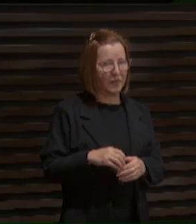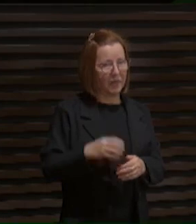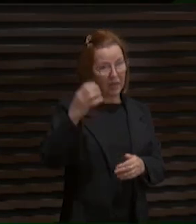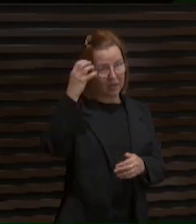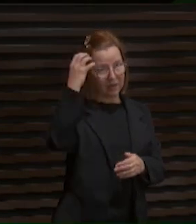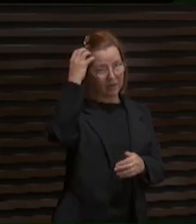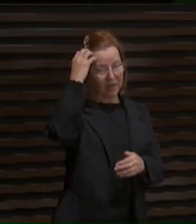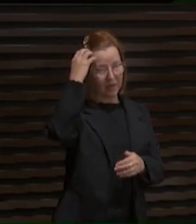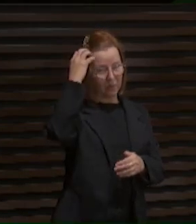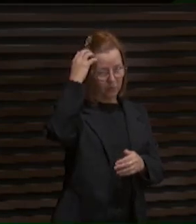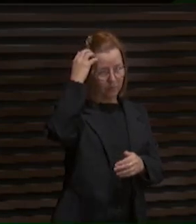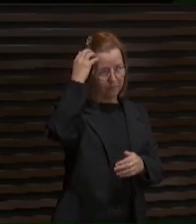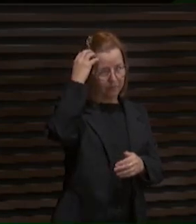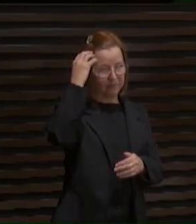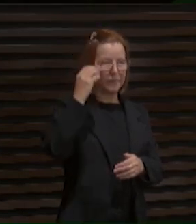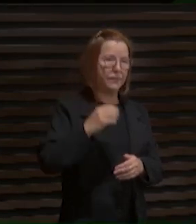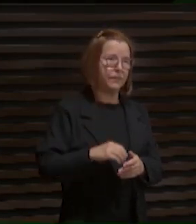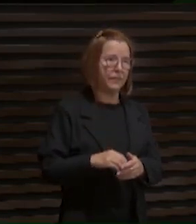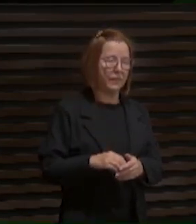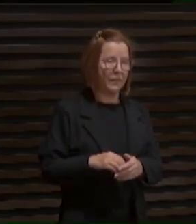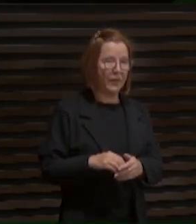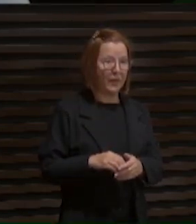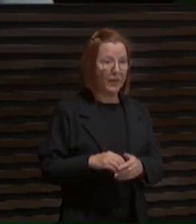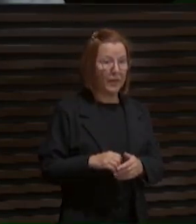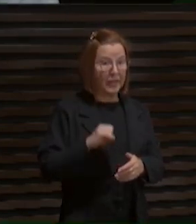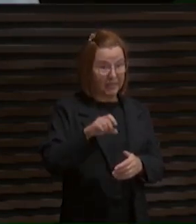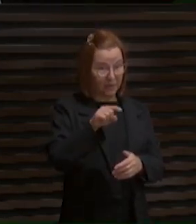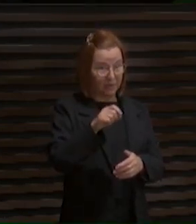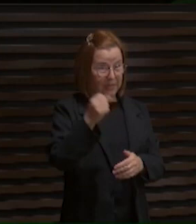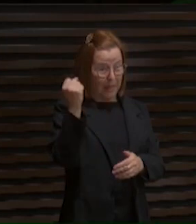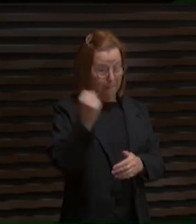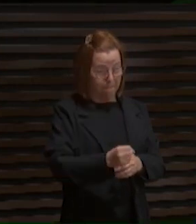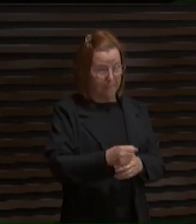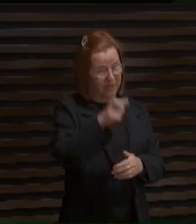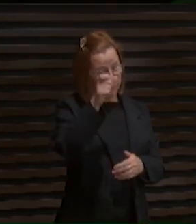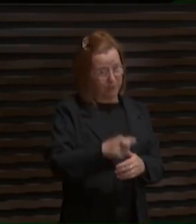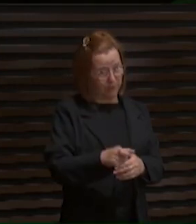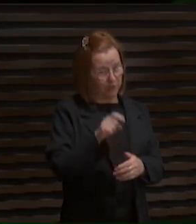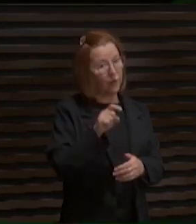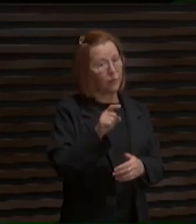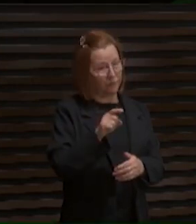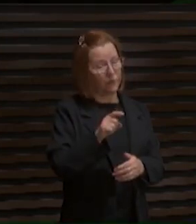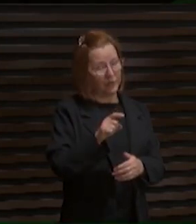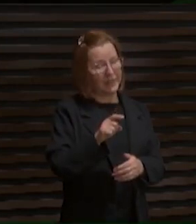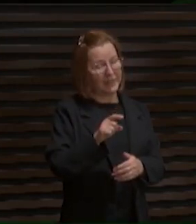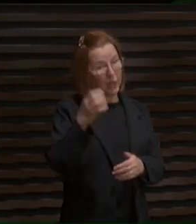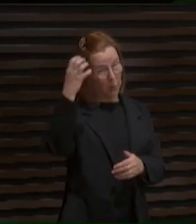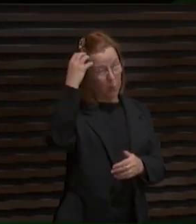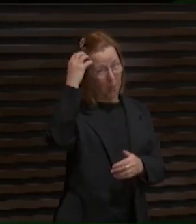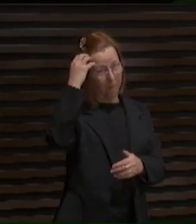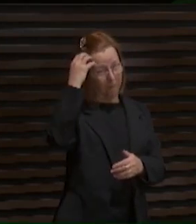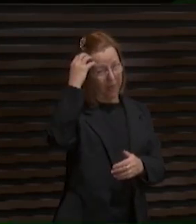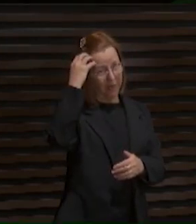Culpa é objetivo. Se você mata alguém, você é culpado de assassinato. Quer você se sinta bem ou não, a culpa ela não depende do seu